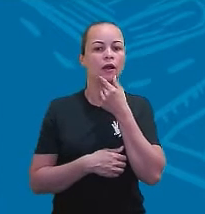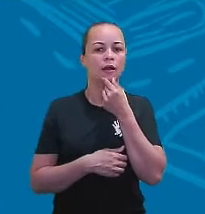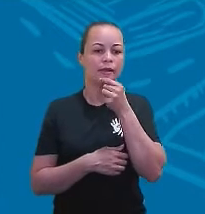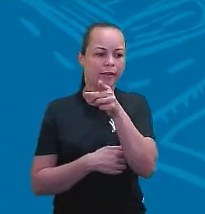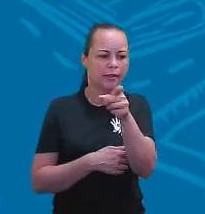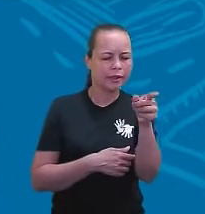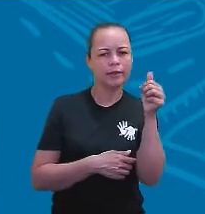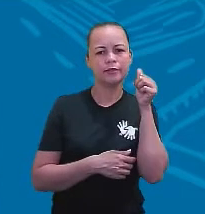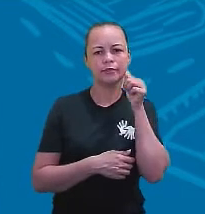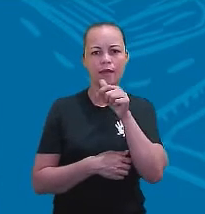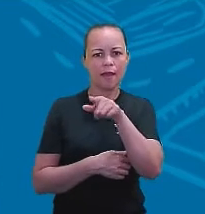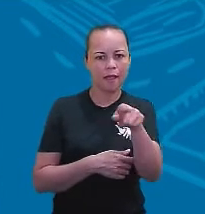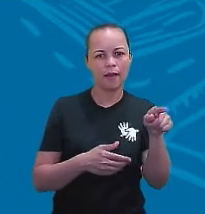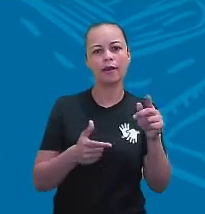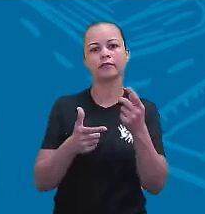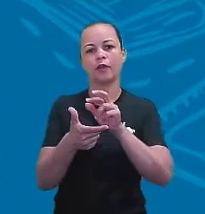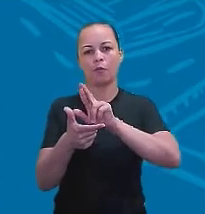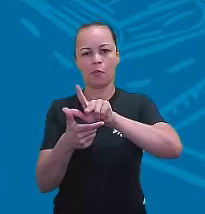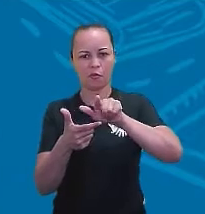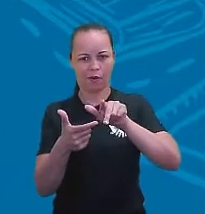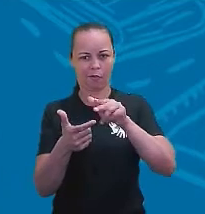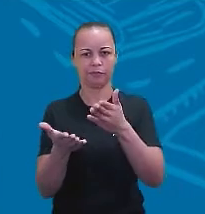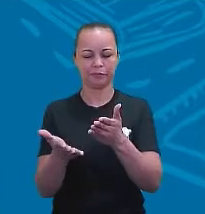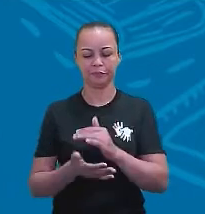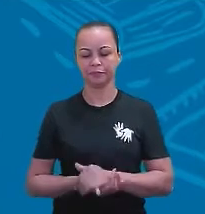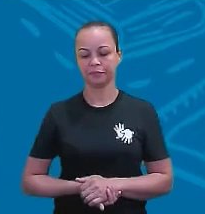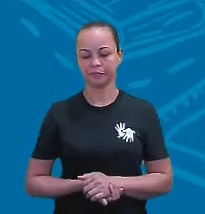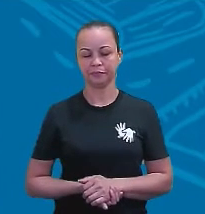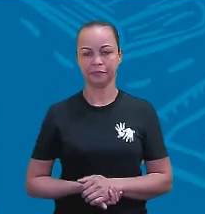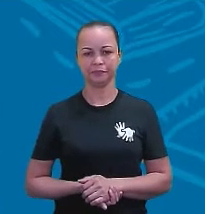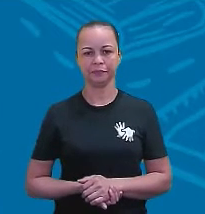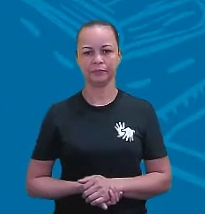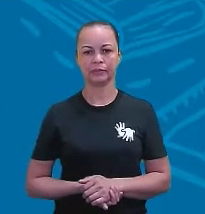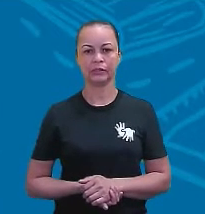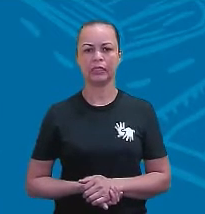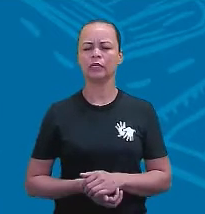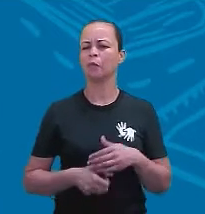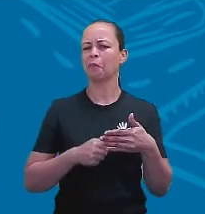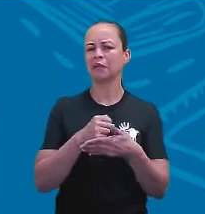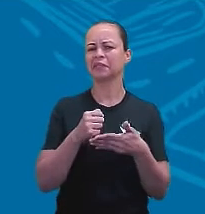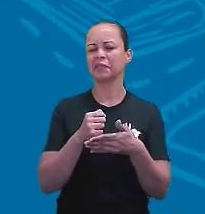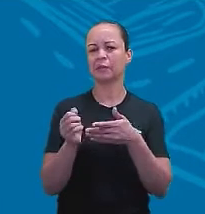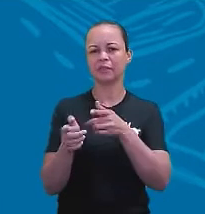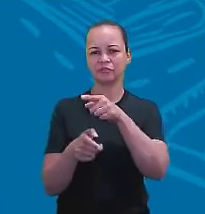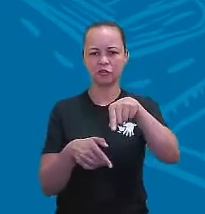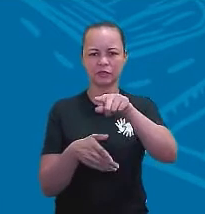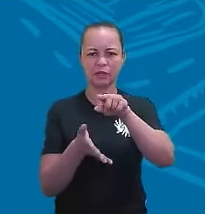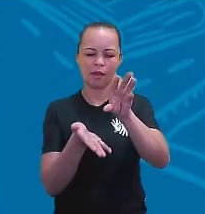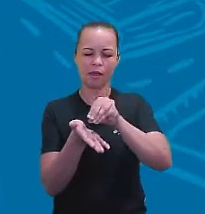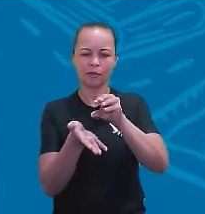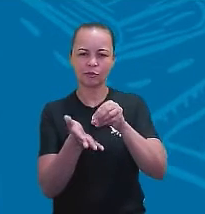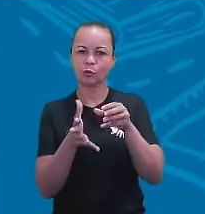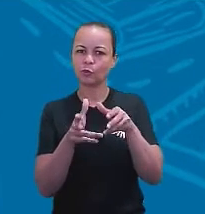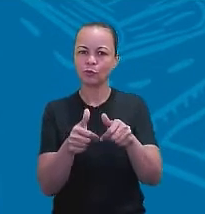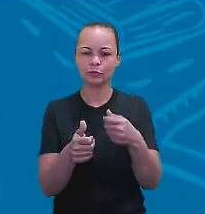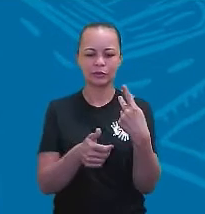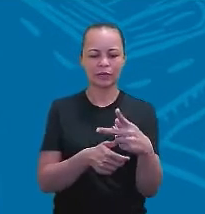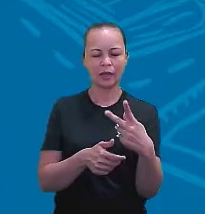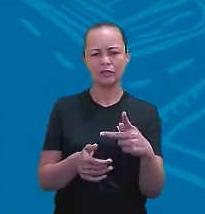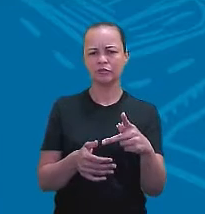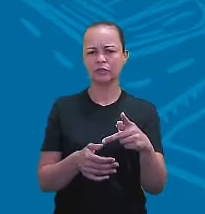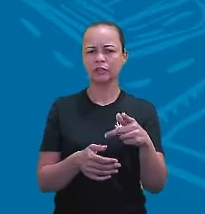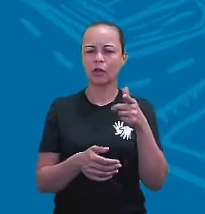are, they are, certo? Então, gente, basicamente, se você anotou isso aí, você já